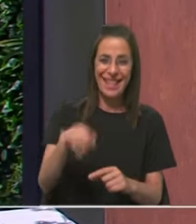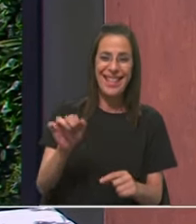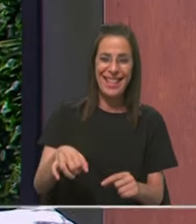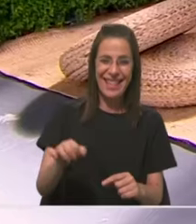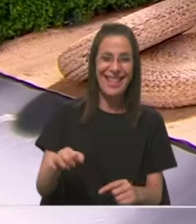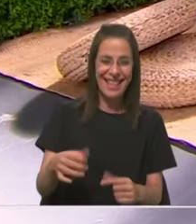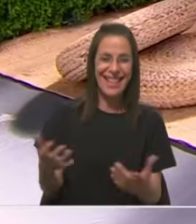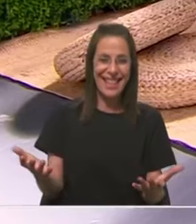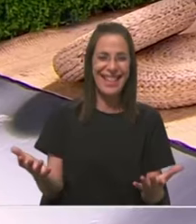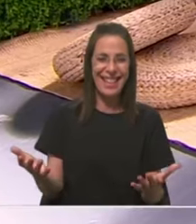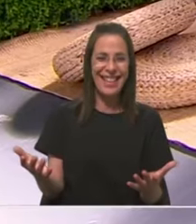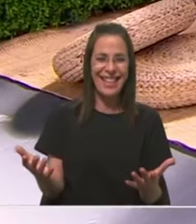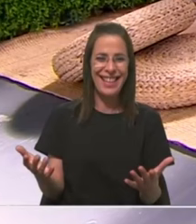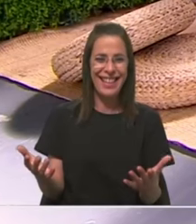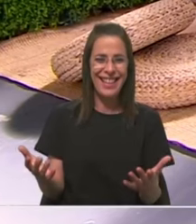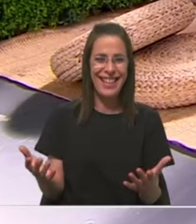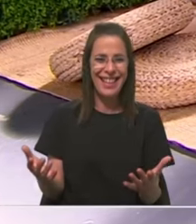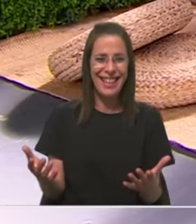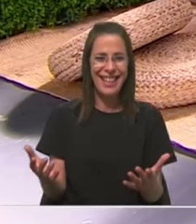Sim. Claro.